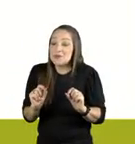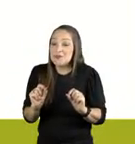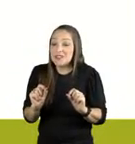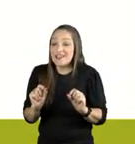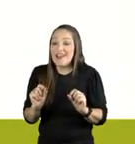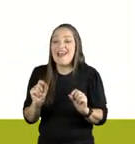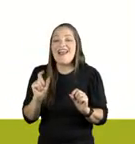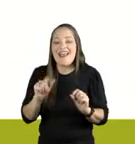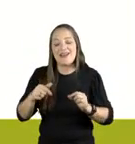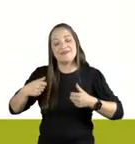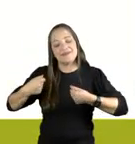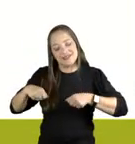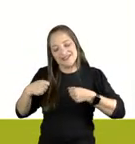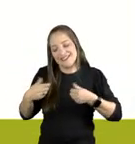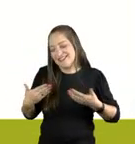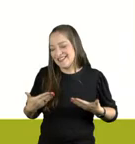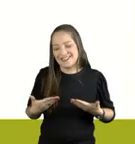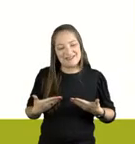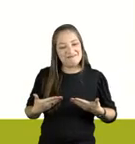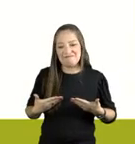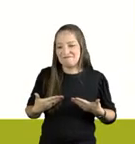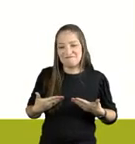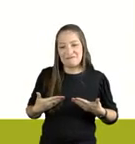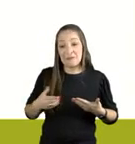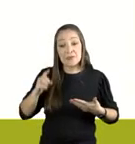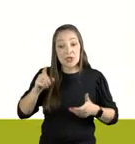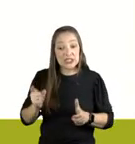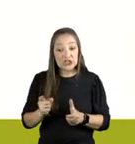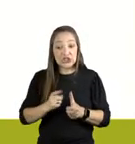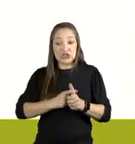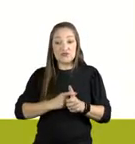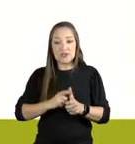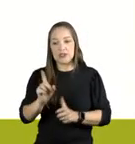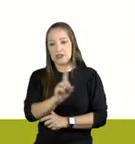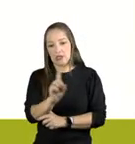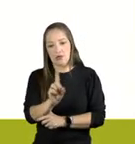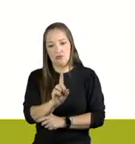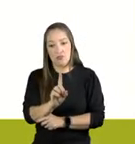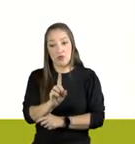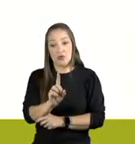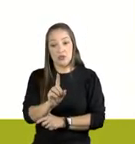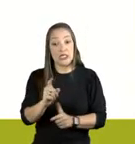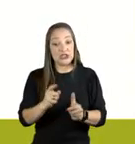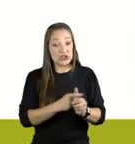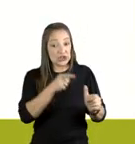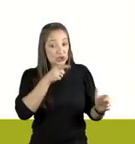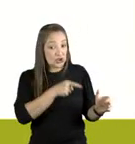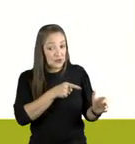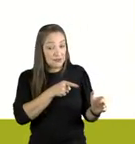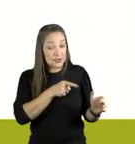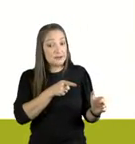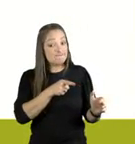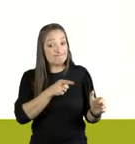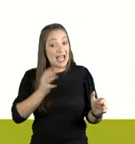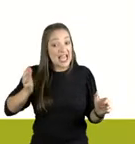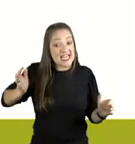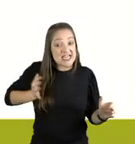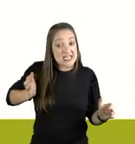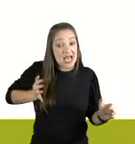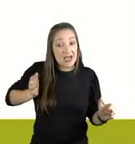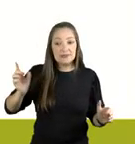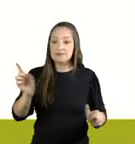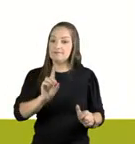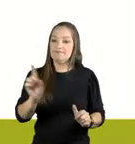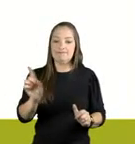é bastante necessário, né? Que a gente não faça dívidas. Porque dívidas é um dos fatores que não faz a gente enriquecer. Por